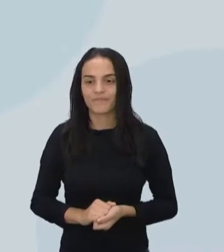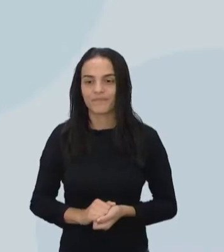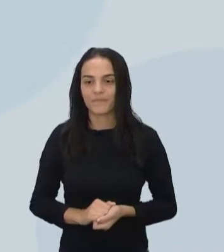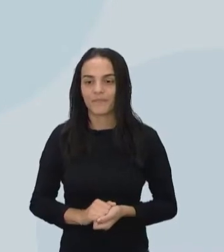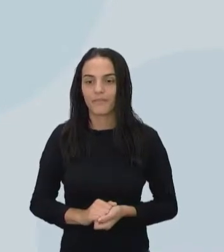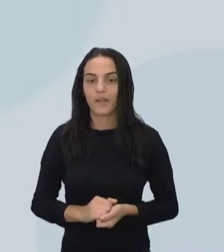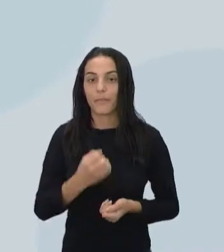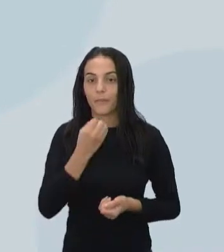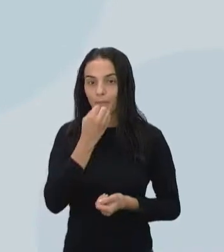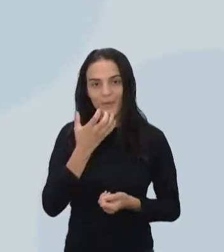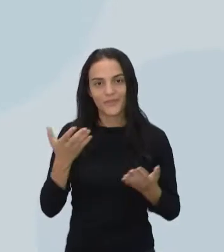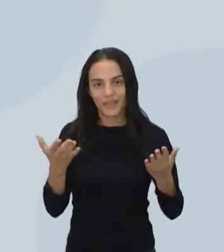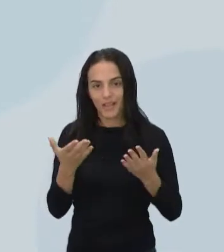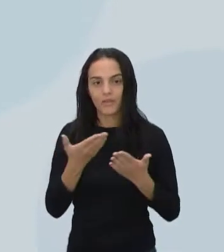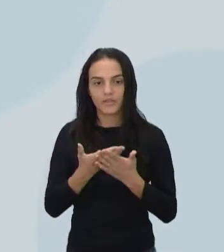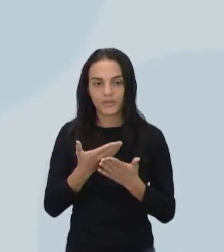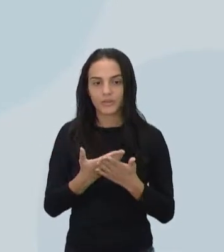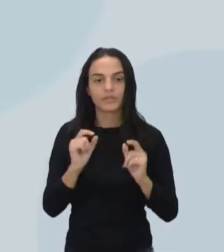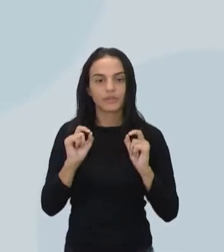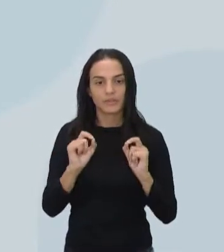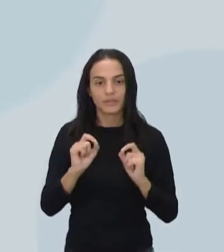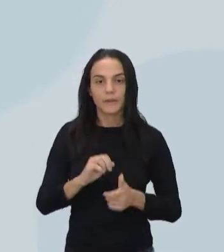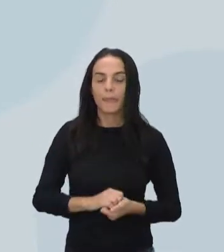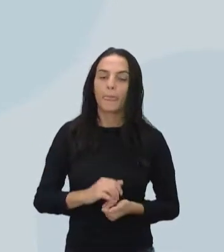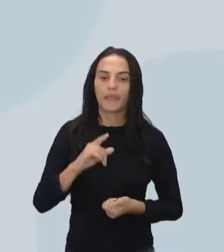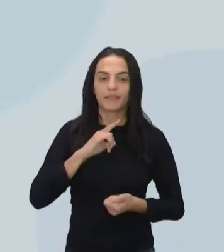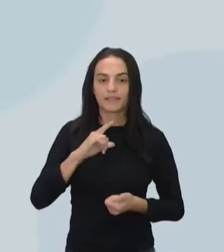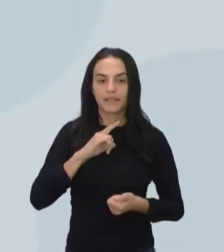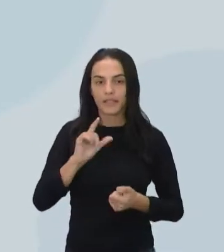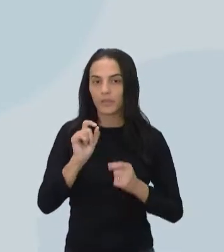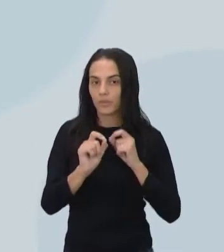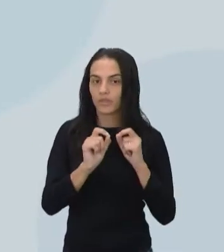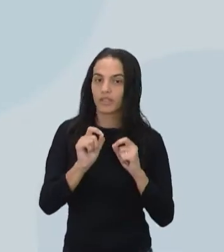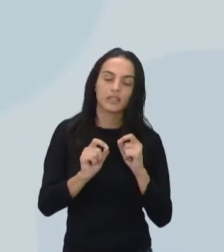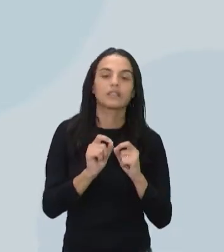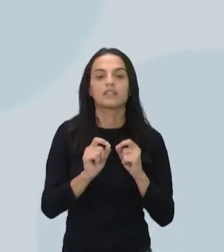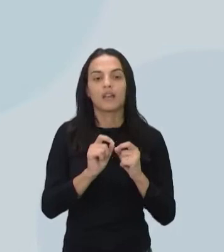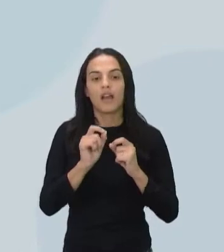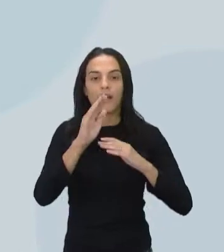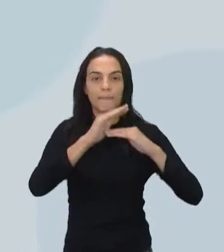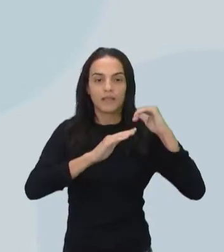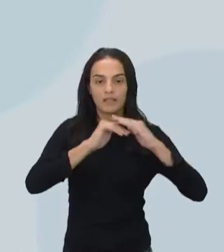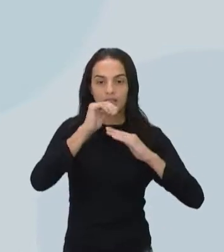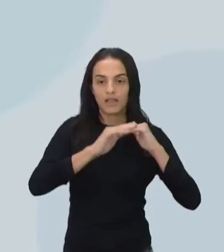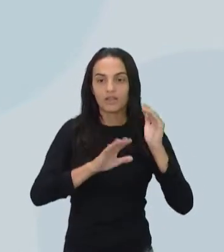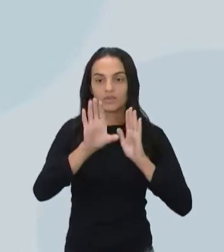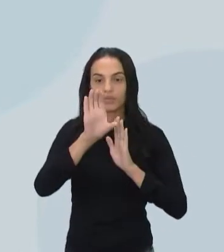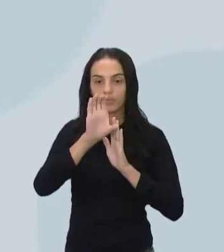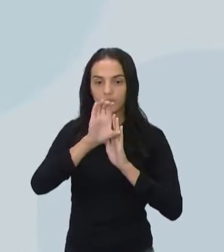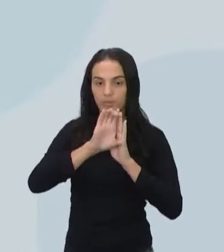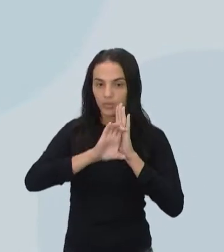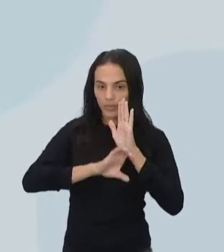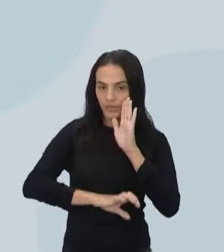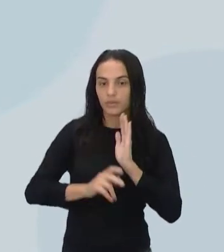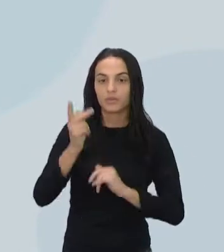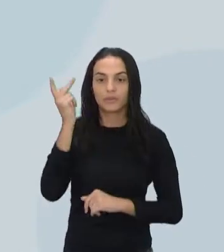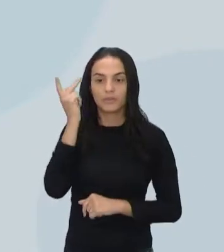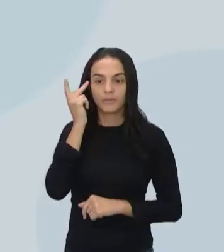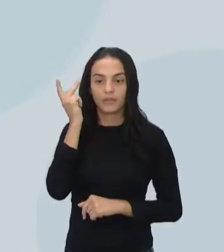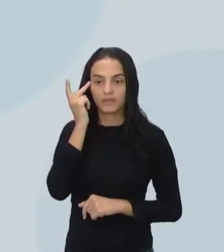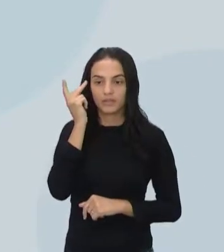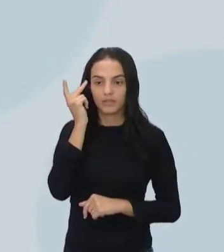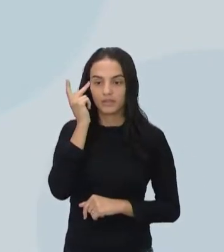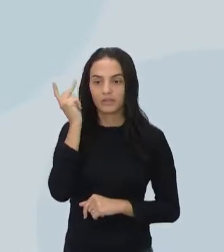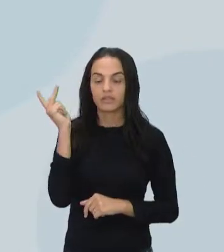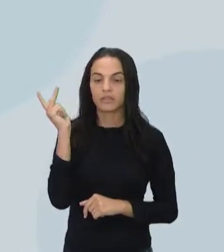a nossa aula de hoje, ela aborda a habilidade do currículo paulista, do ensino